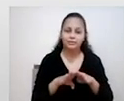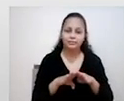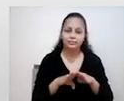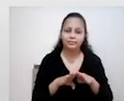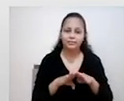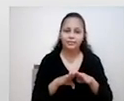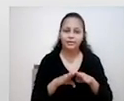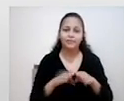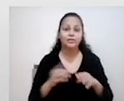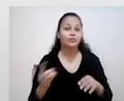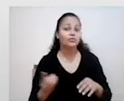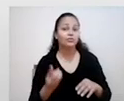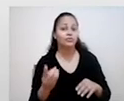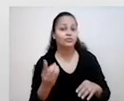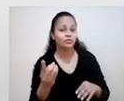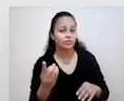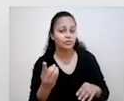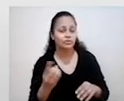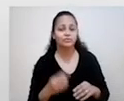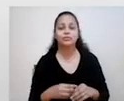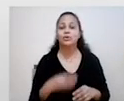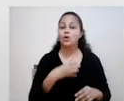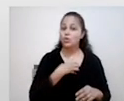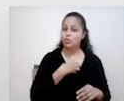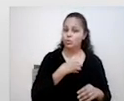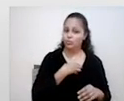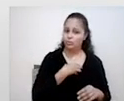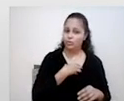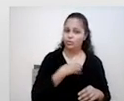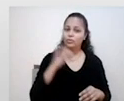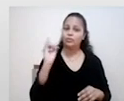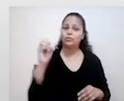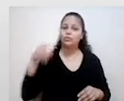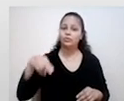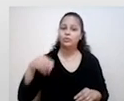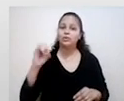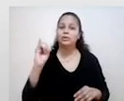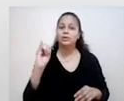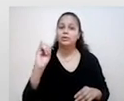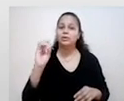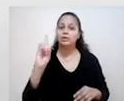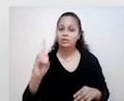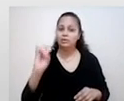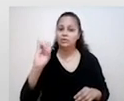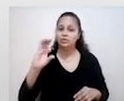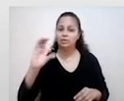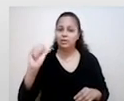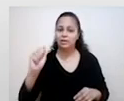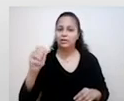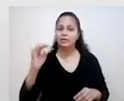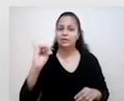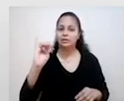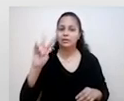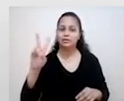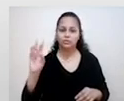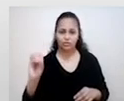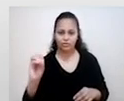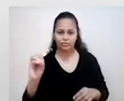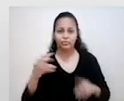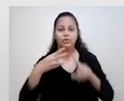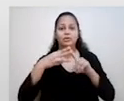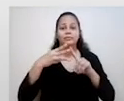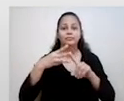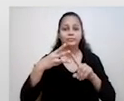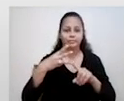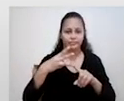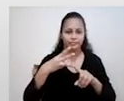Essa imperatividade, então, olha, com o modo indicativo, vocês se recordam sobre ele? O modo indicativo, nós temos 3 modos verbais: